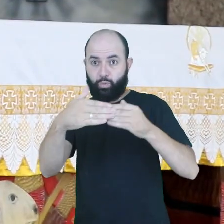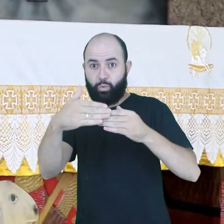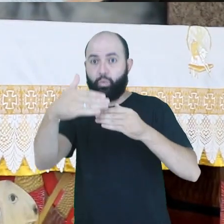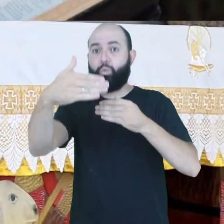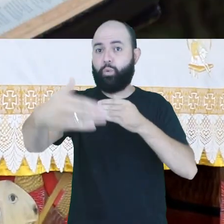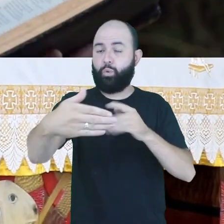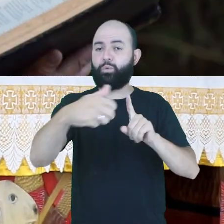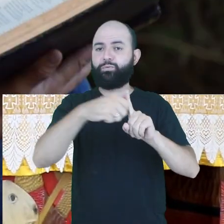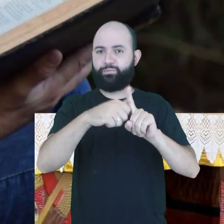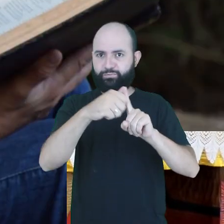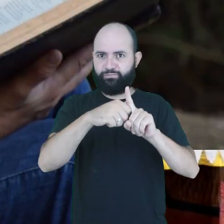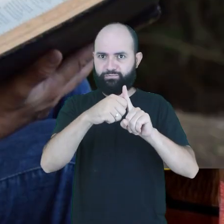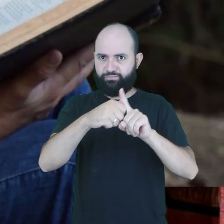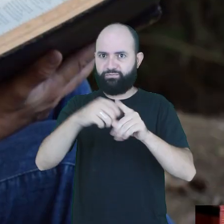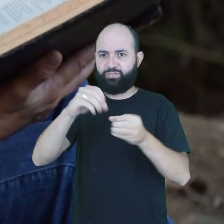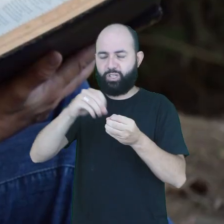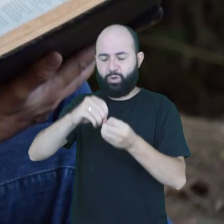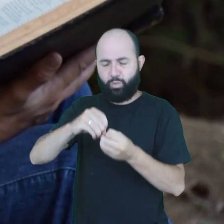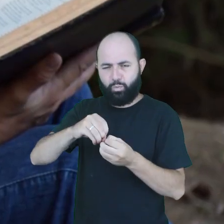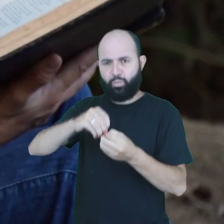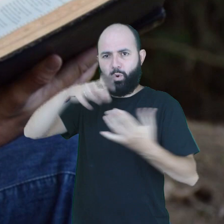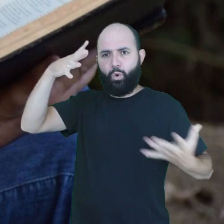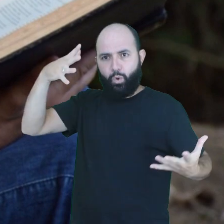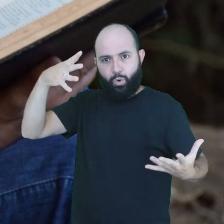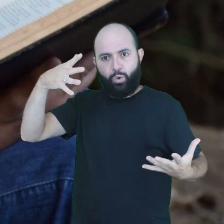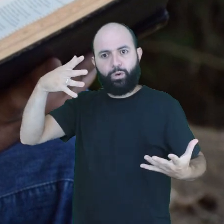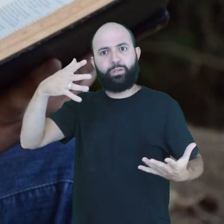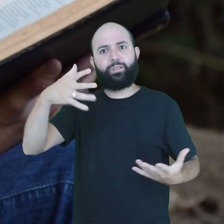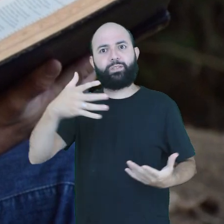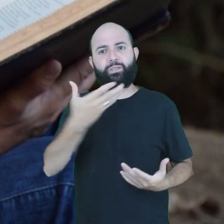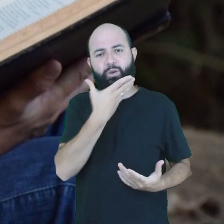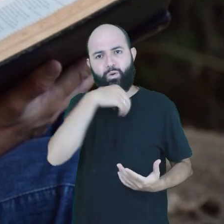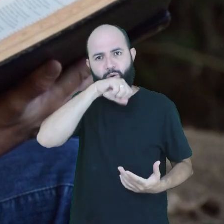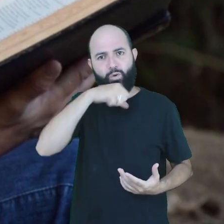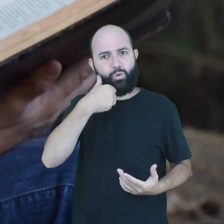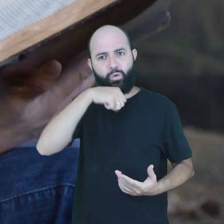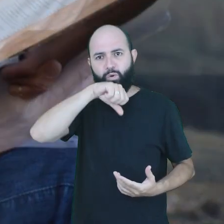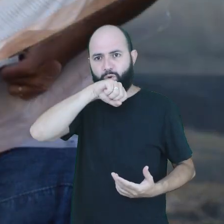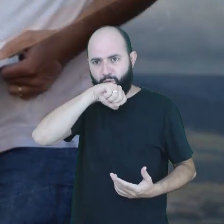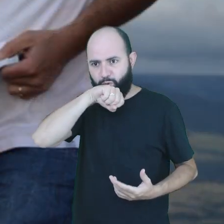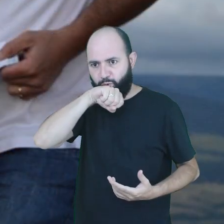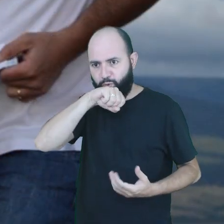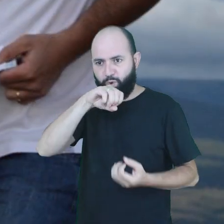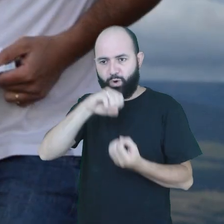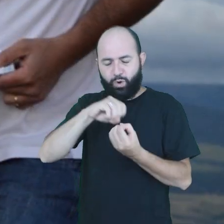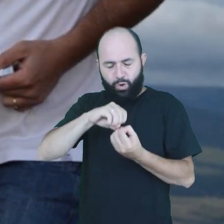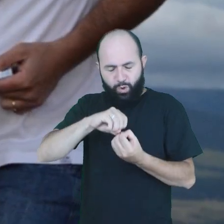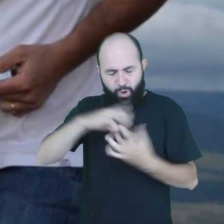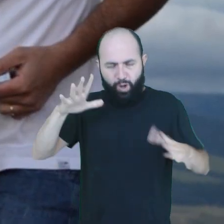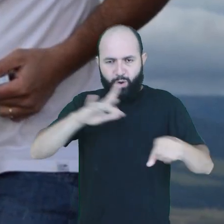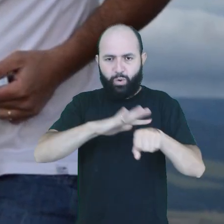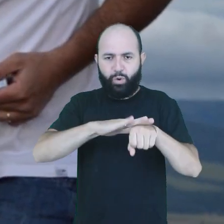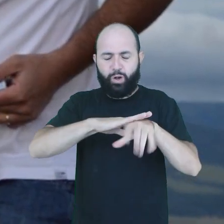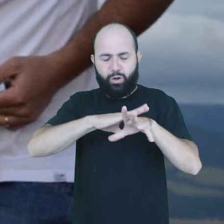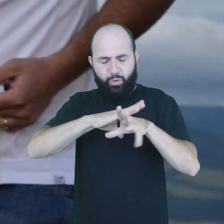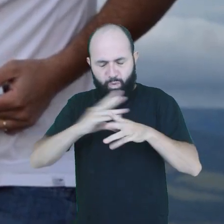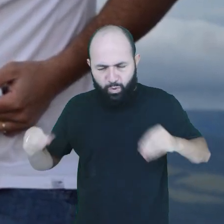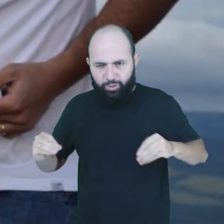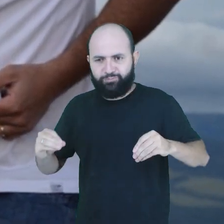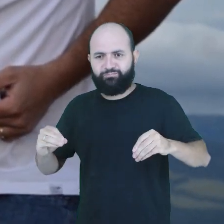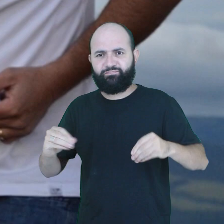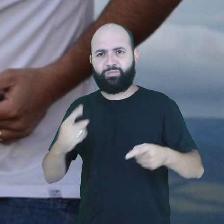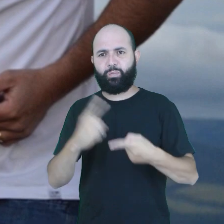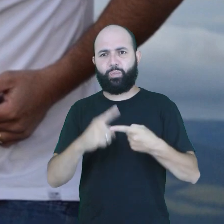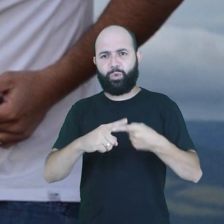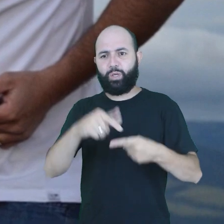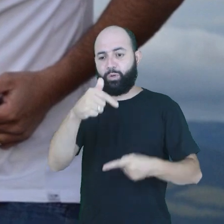um milagre na nossa vida de nos concedermos sermos pais, Ele realmente me curou. Porque